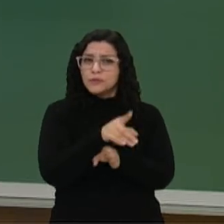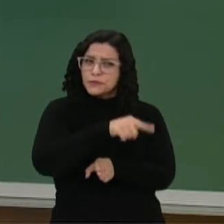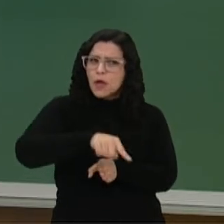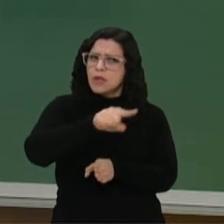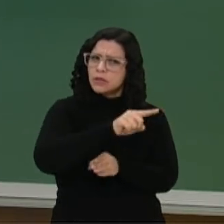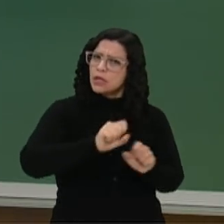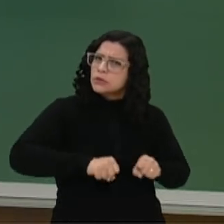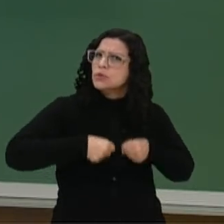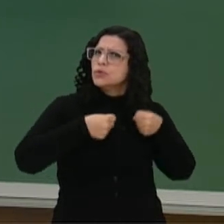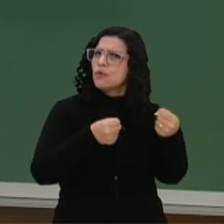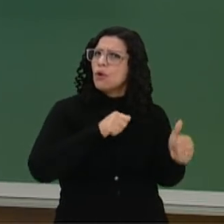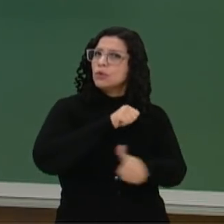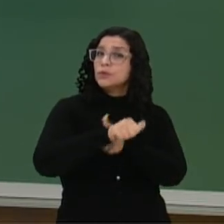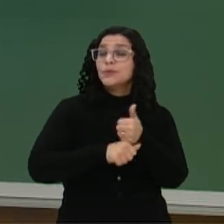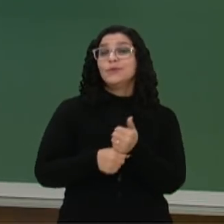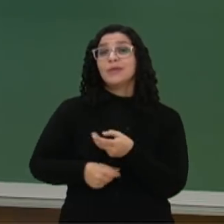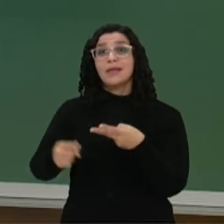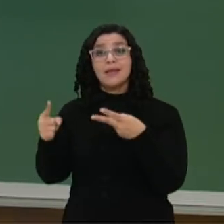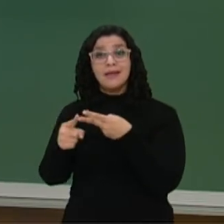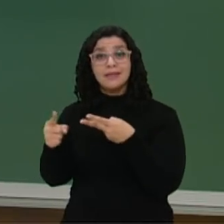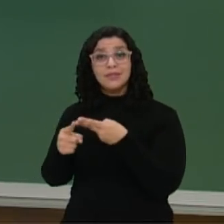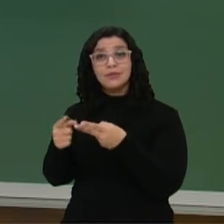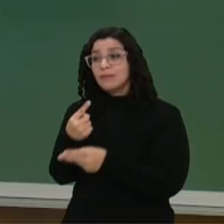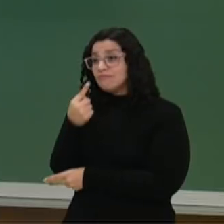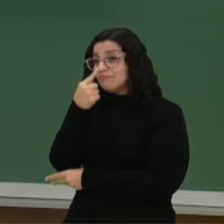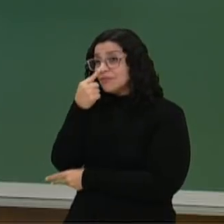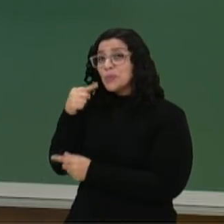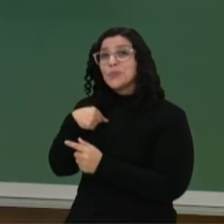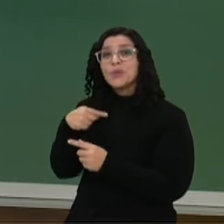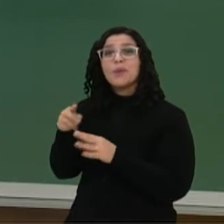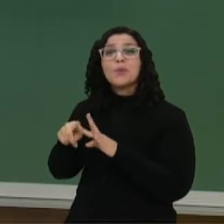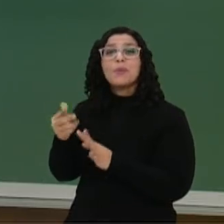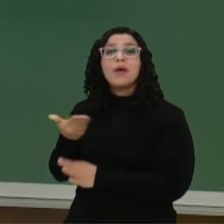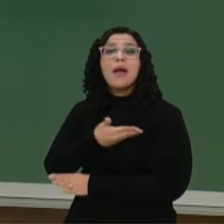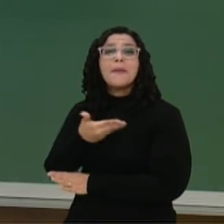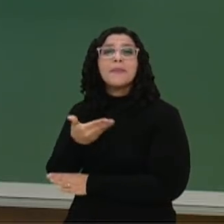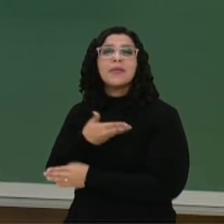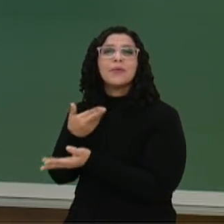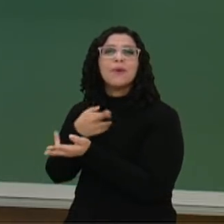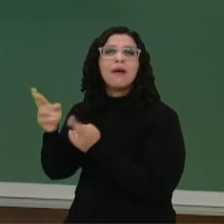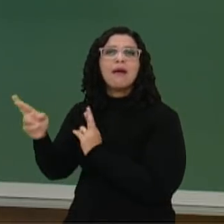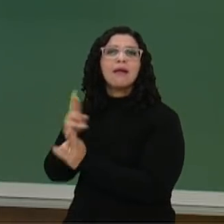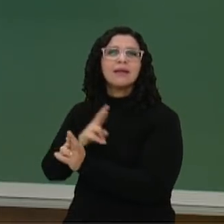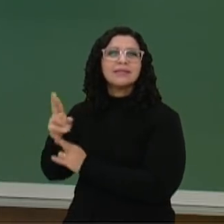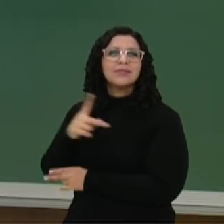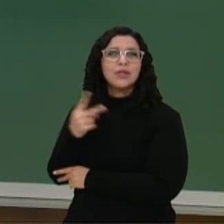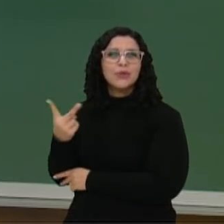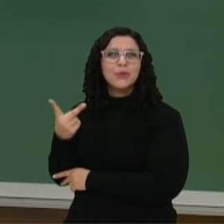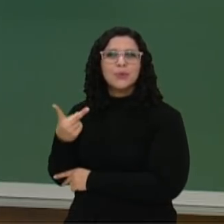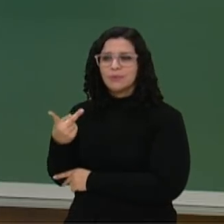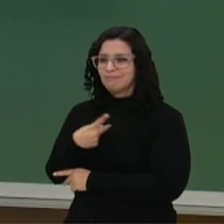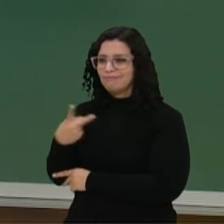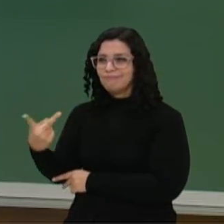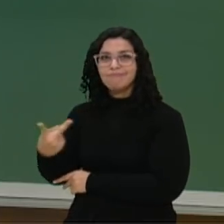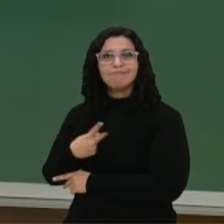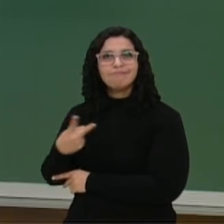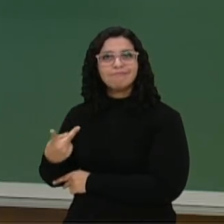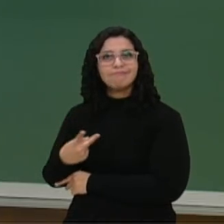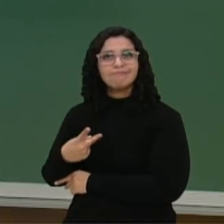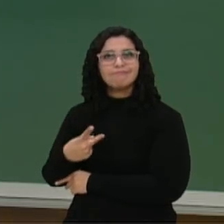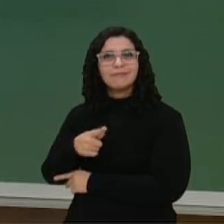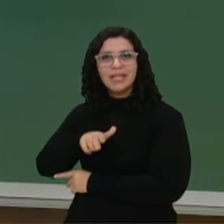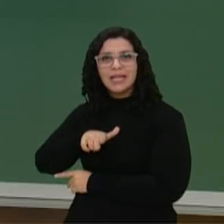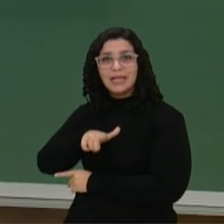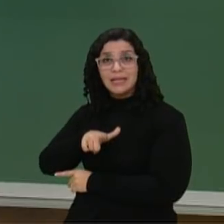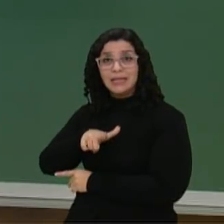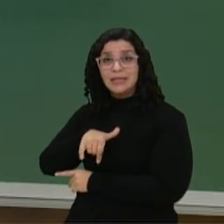e no segundo trecho é uma despedida mais íntima, porque nós temos uma comunicação entre apenas duas pessoas, que são íntimas,